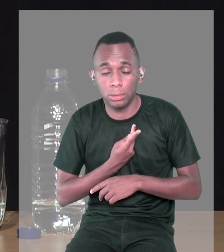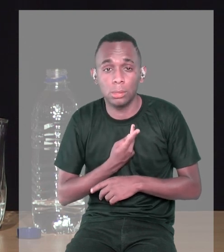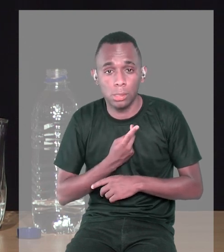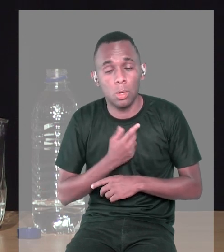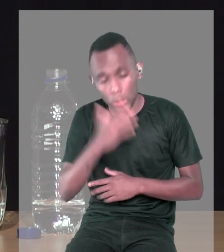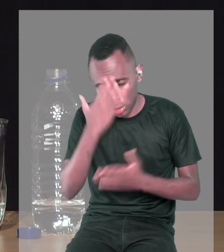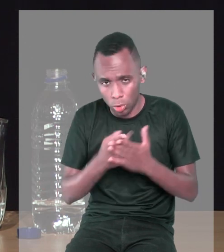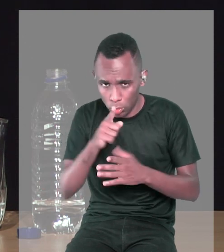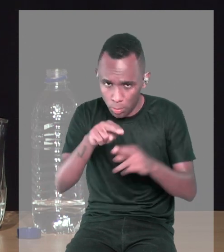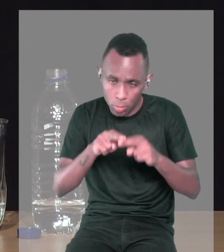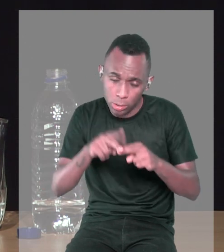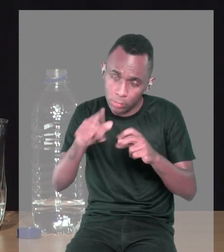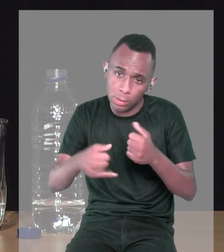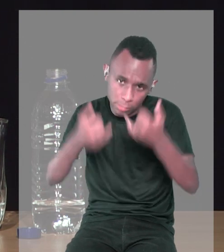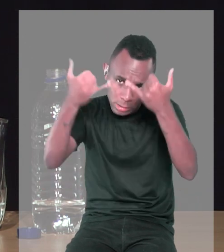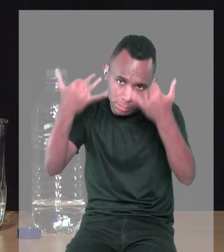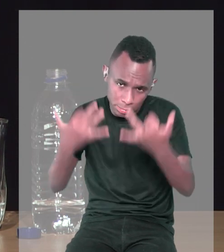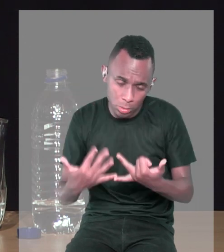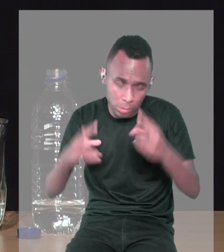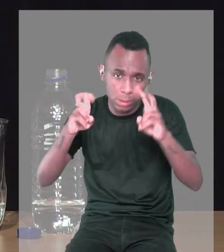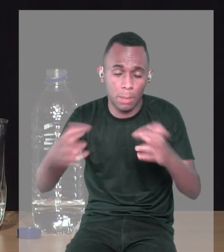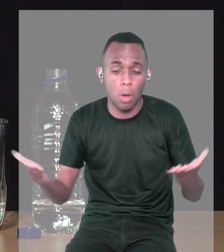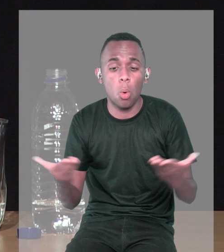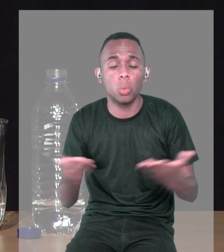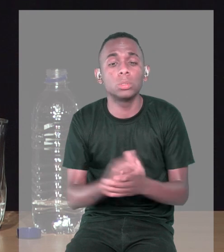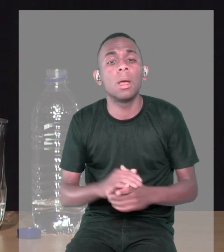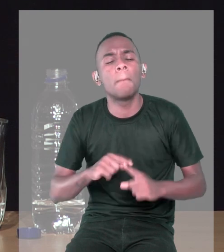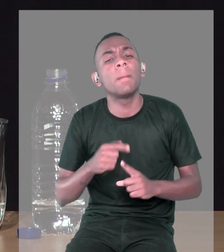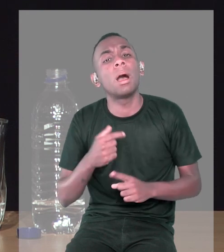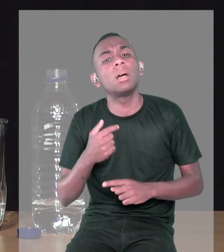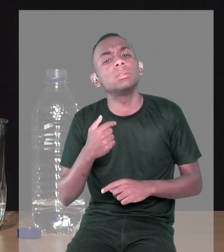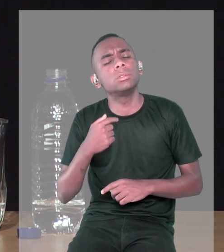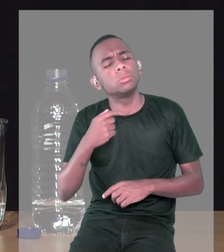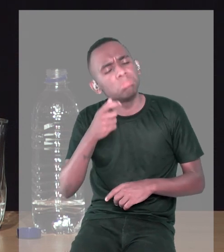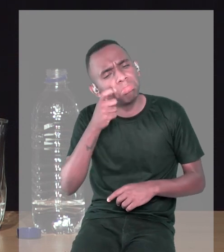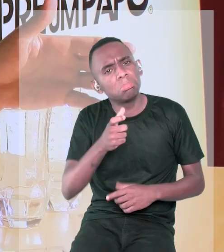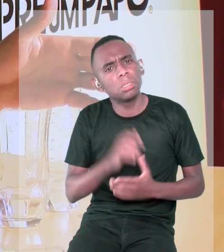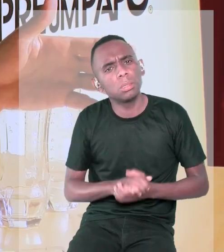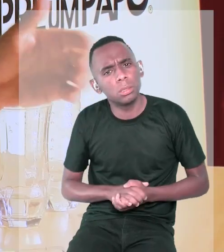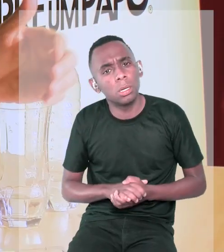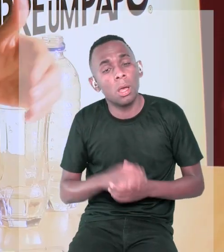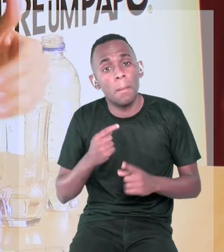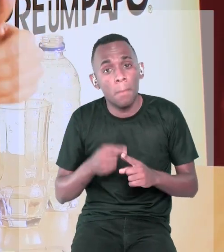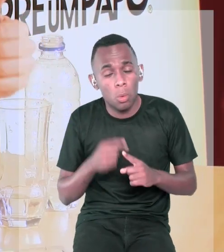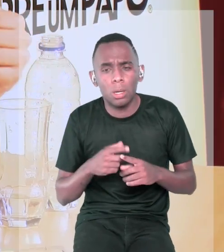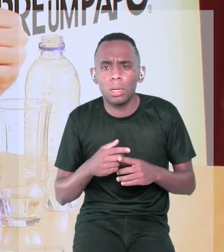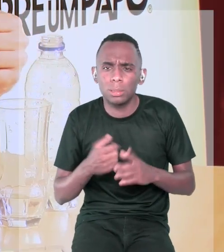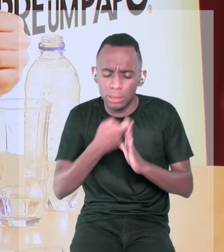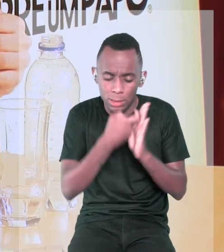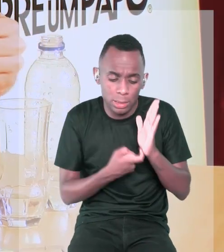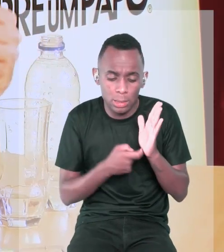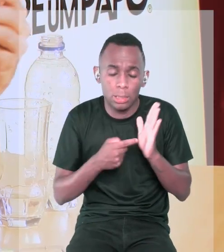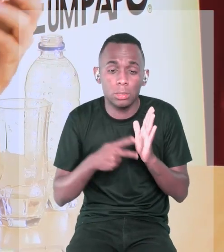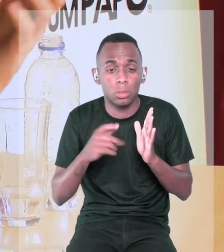a atenção que esse breve ensaio do Paul Preciado, quando ele sai do hospital com Covid, ele é, pelo